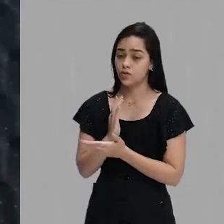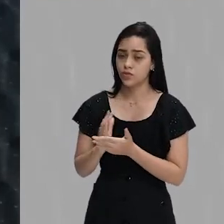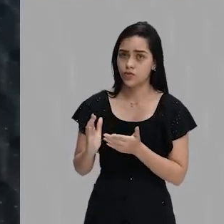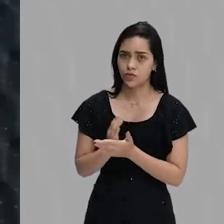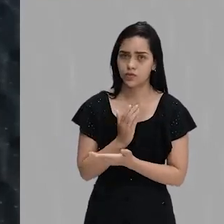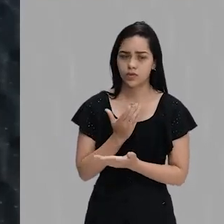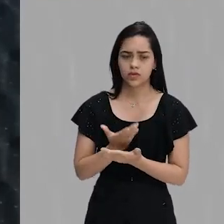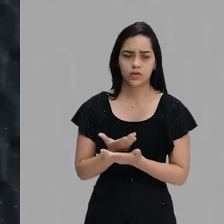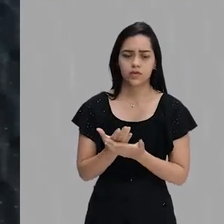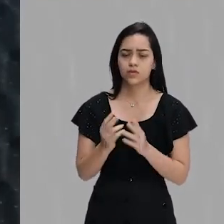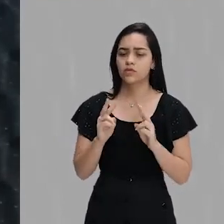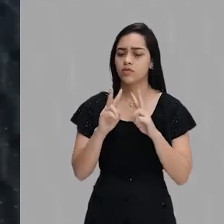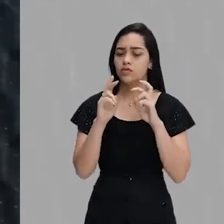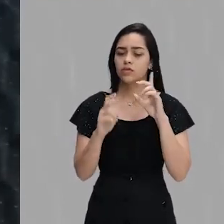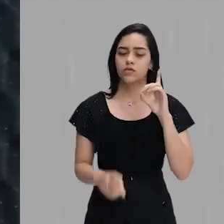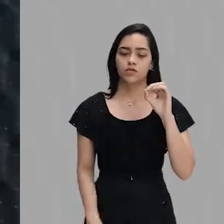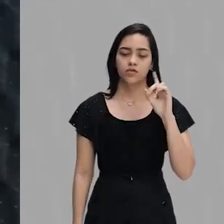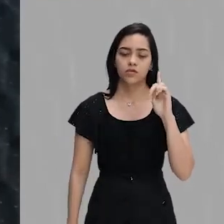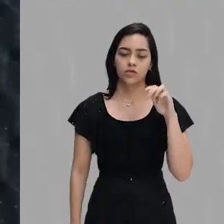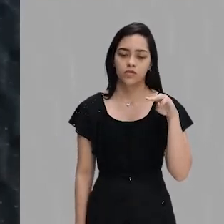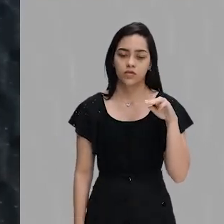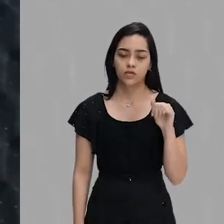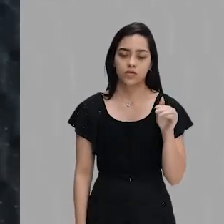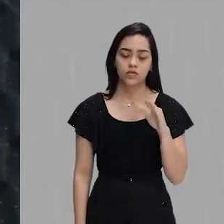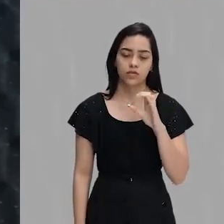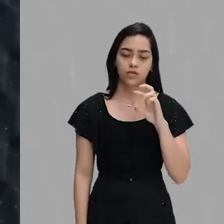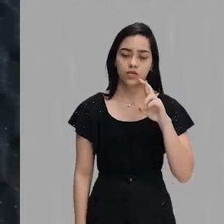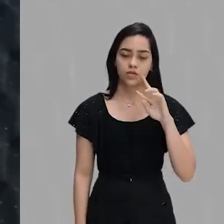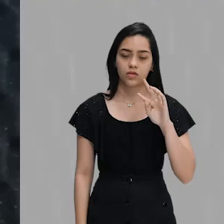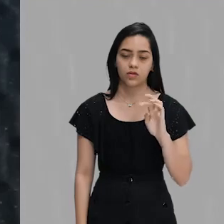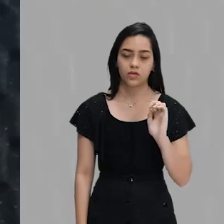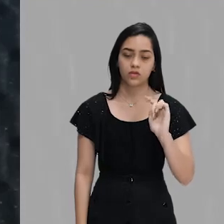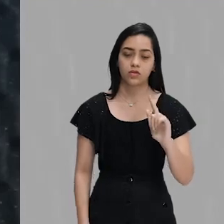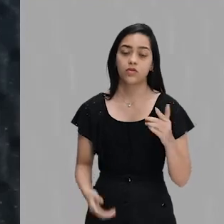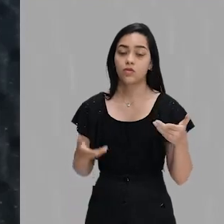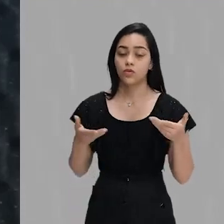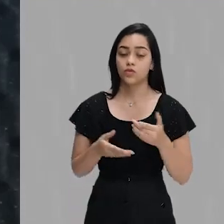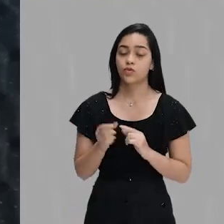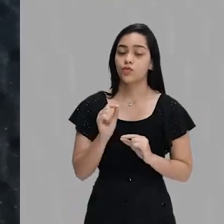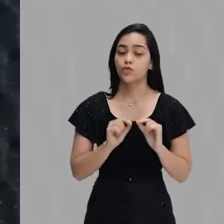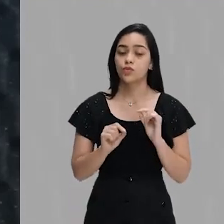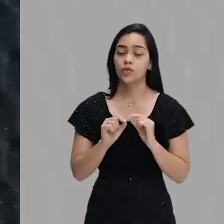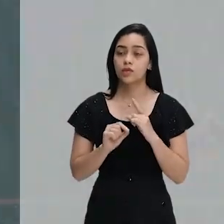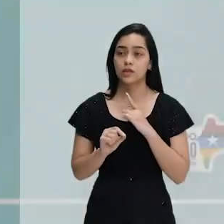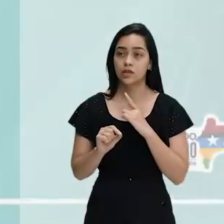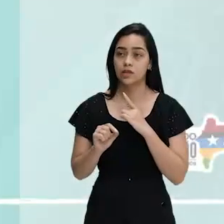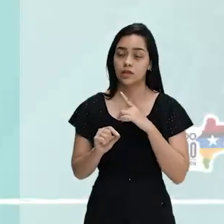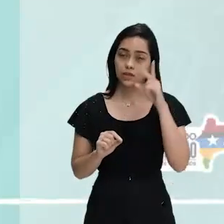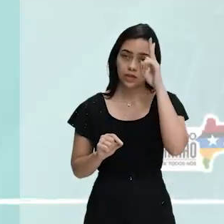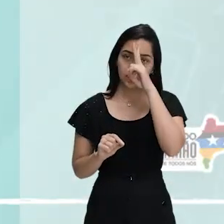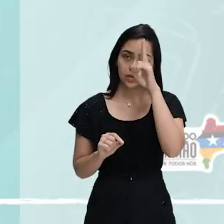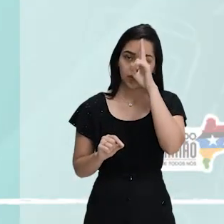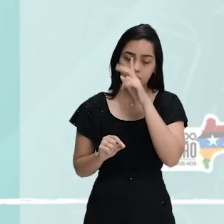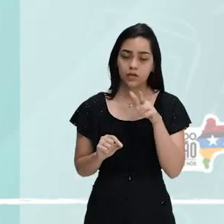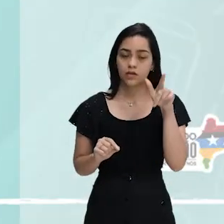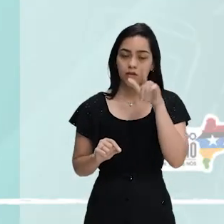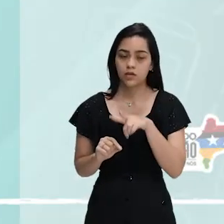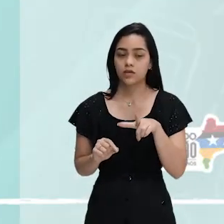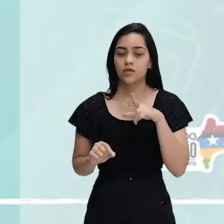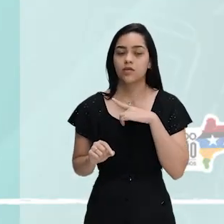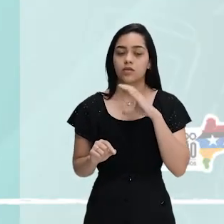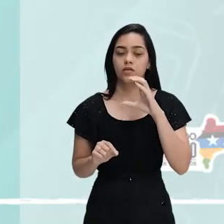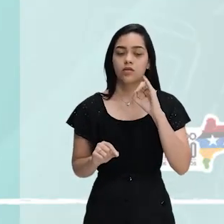aulas a respeito do dogma central da biologia molecular e agora nós vamos relembrar um pouco sobre o